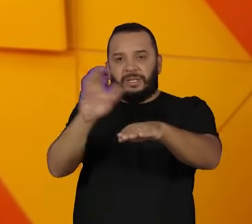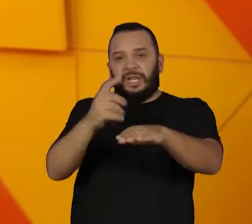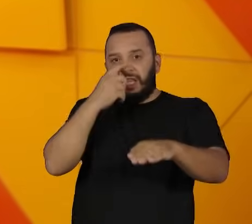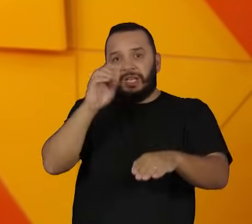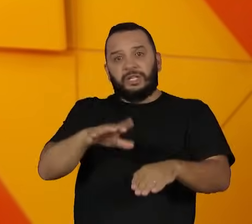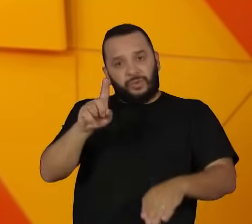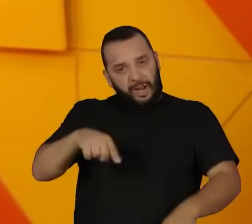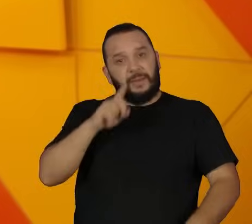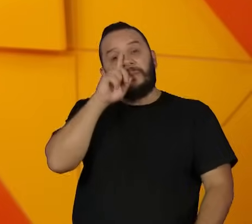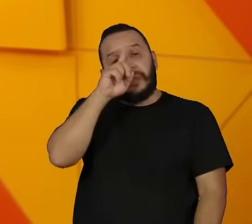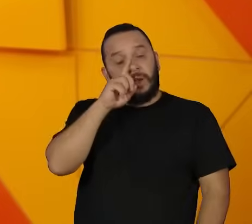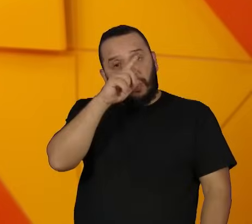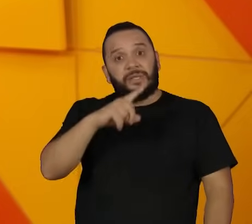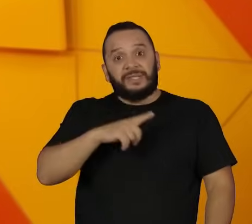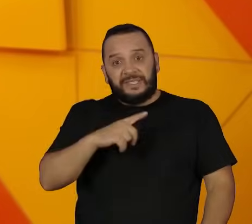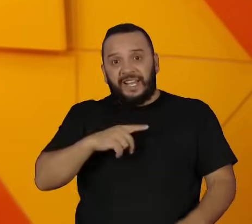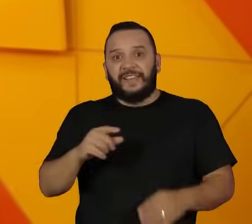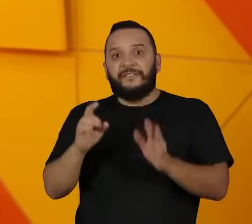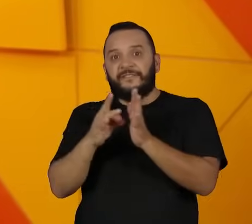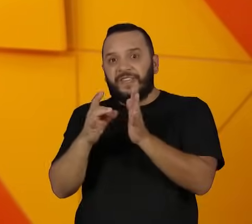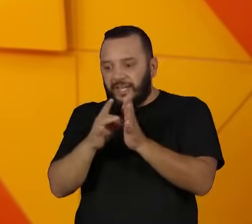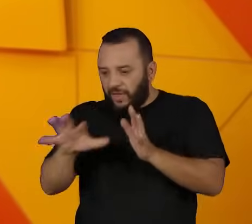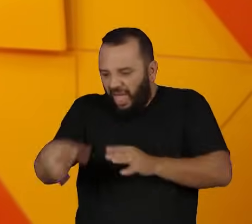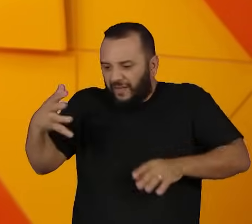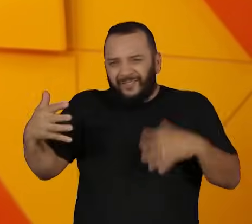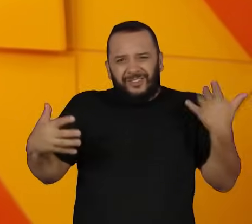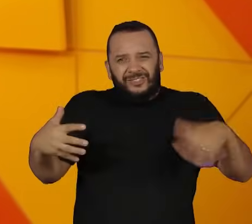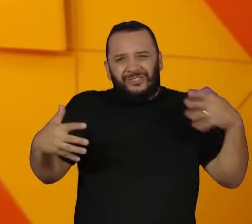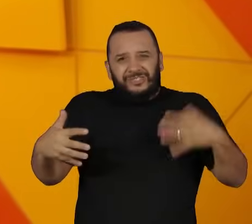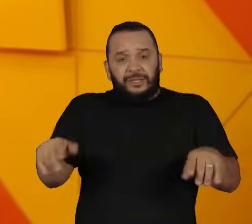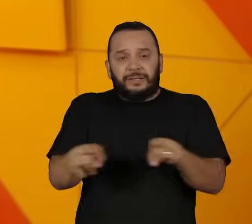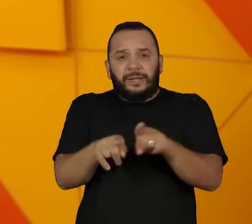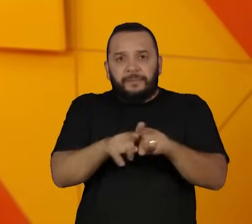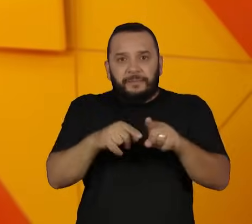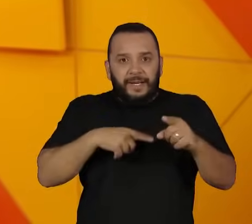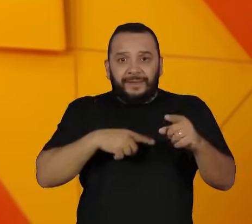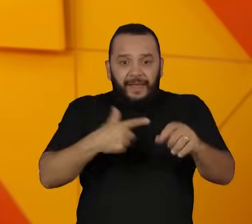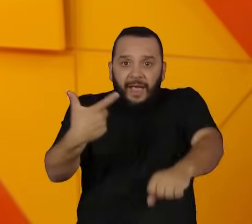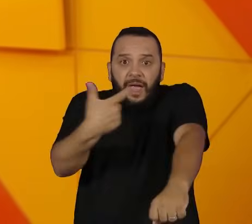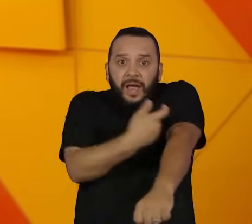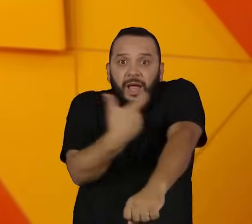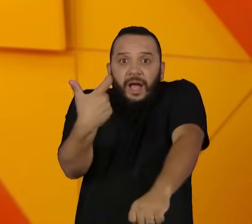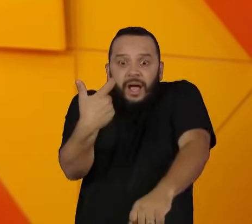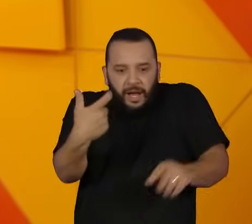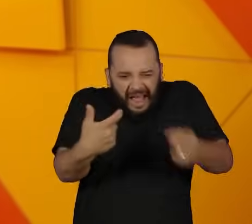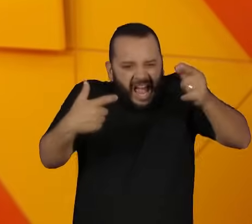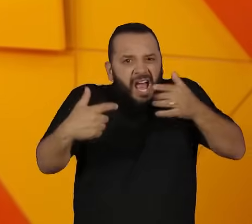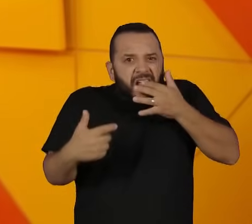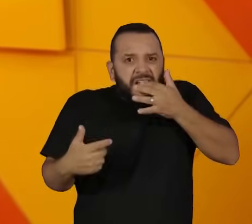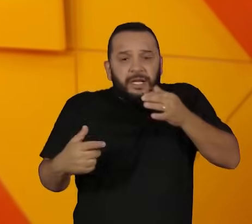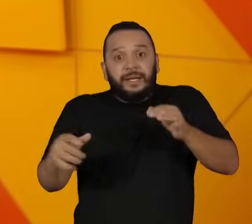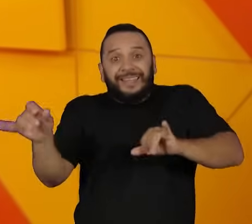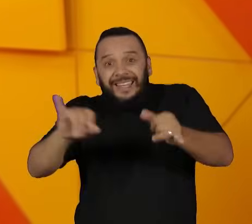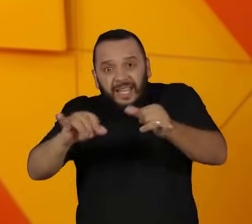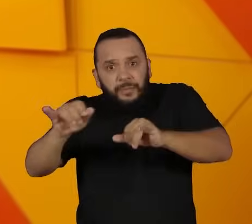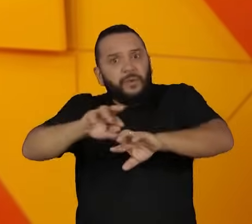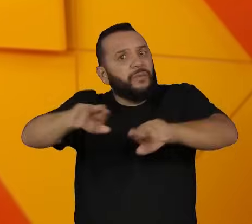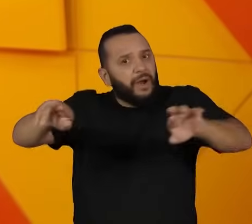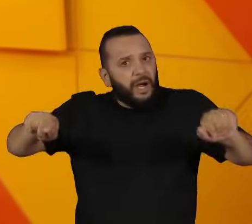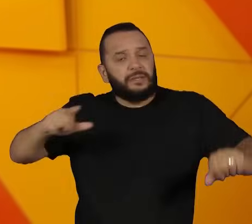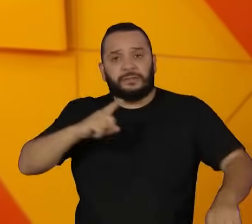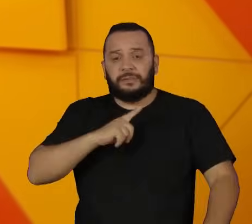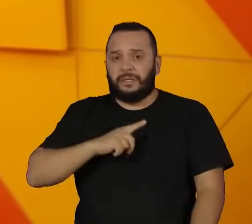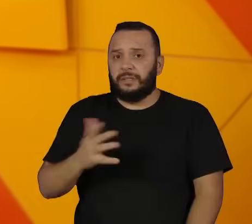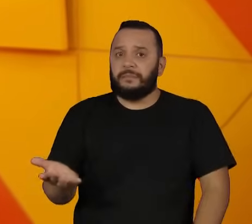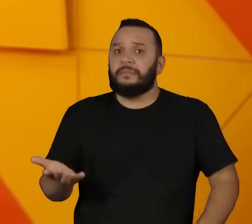aí diversos riscos, como vidro quebrado, resíduos hospitalares, produtos químicos e entre outras coisas. Só que o